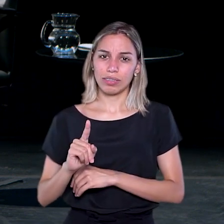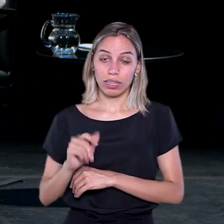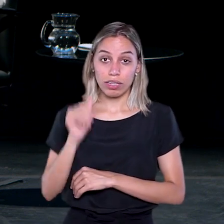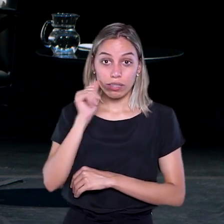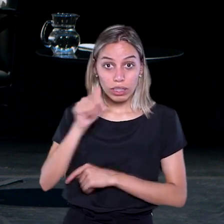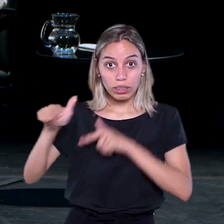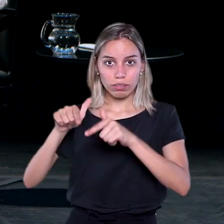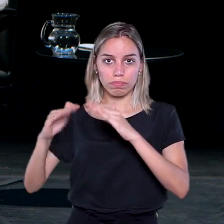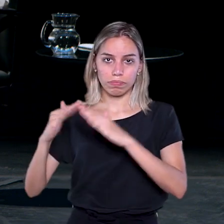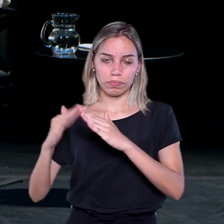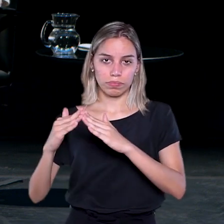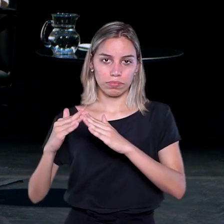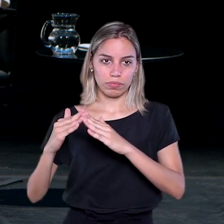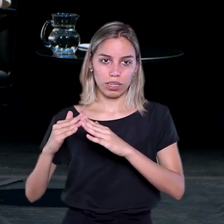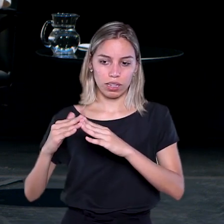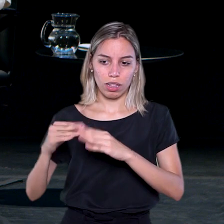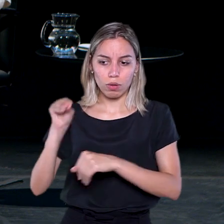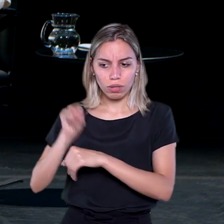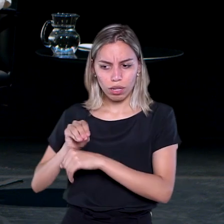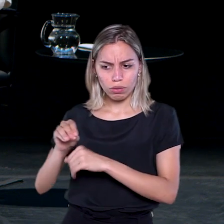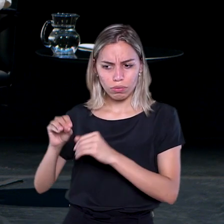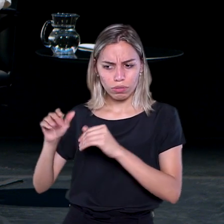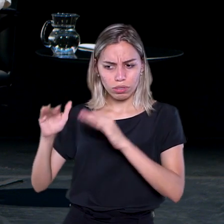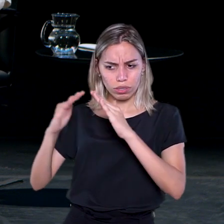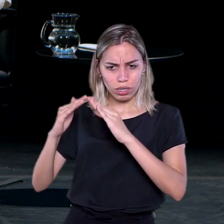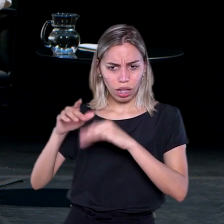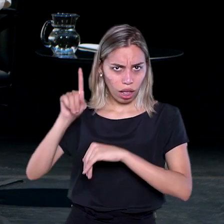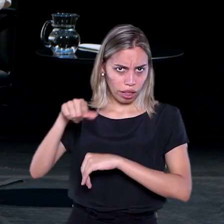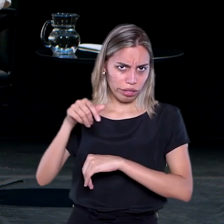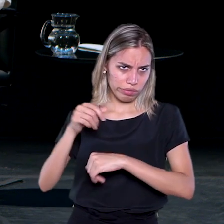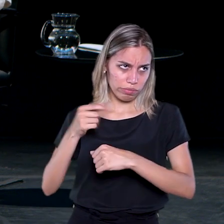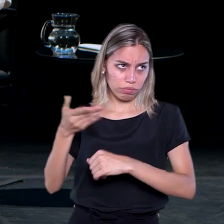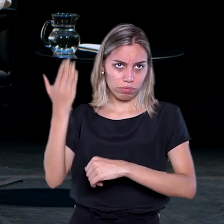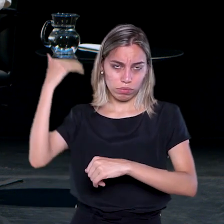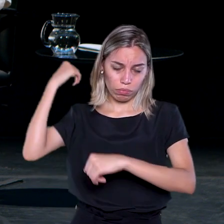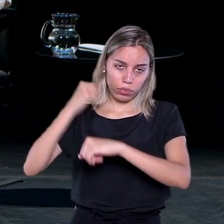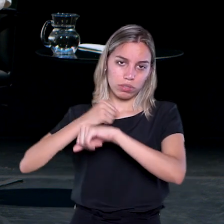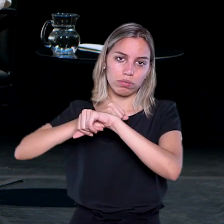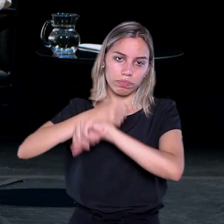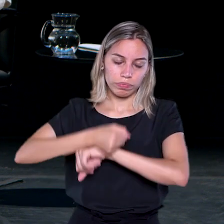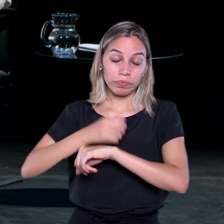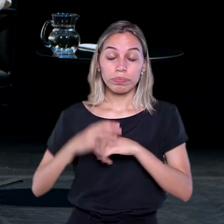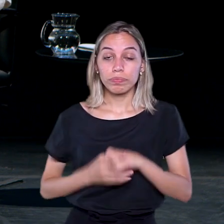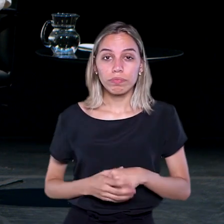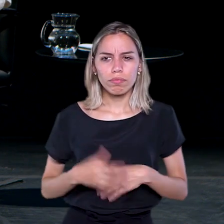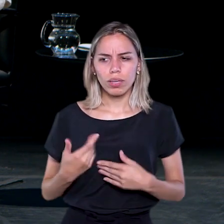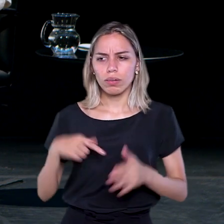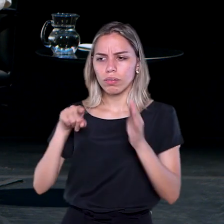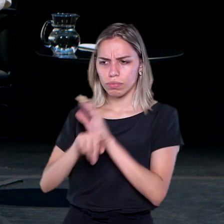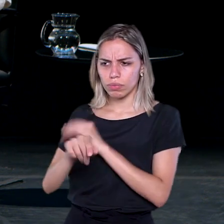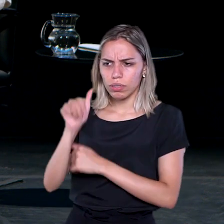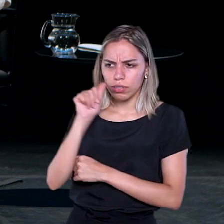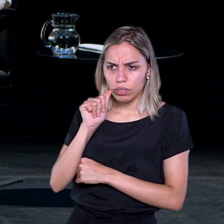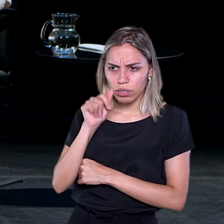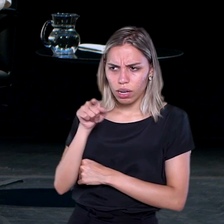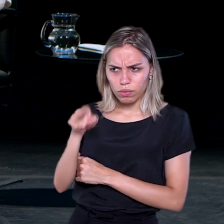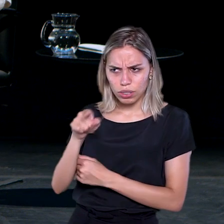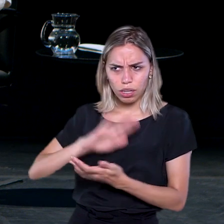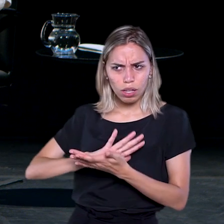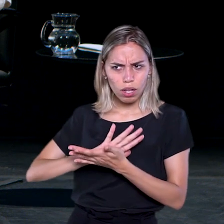domésticas, né, vem justamente do período escravocrata. Né? Mas eu pergunto para essas mulheres, muitas vezes, quais são as mulheres que